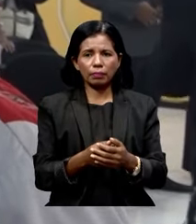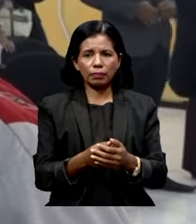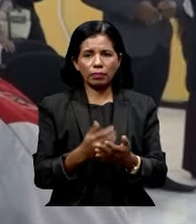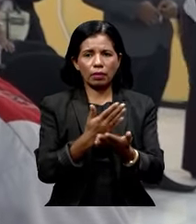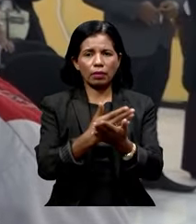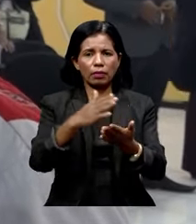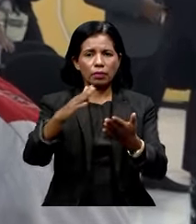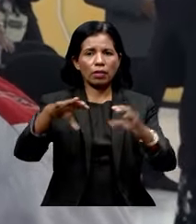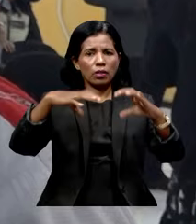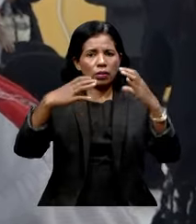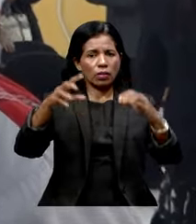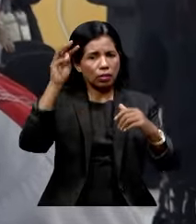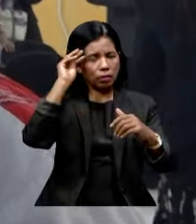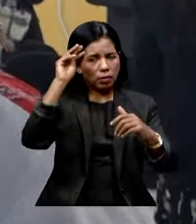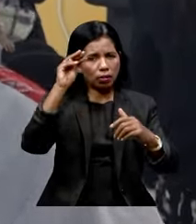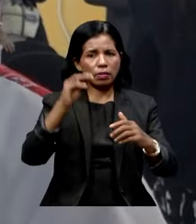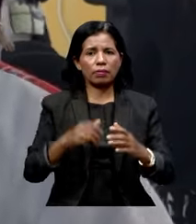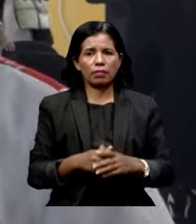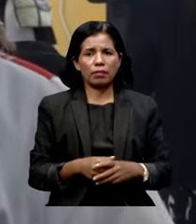sumisang bayan konselo ministro,